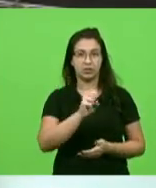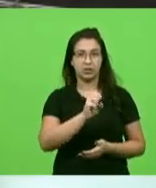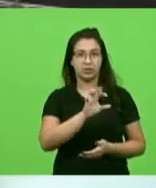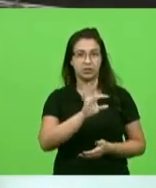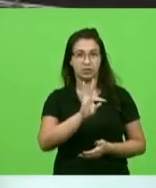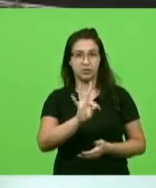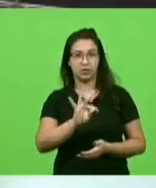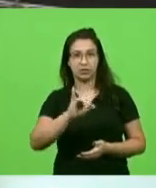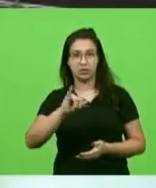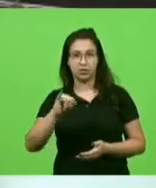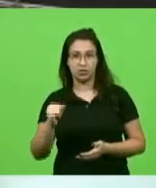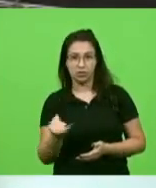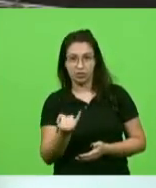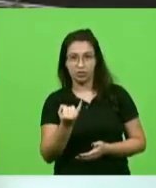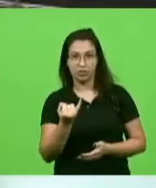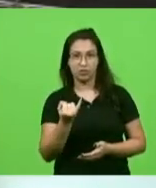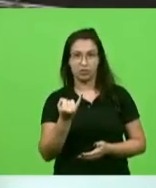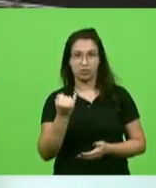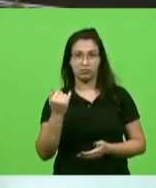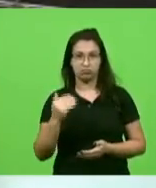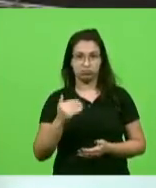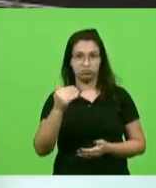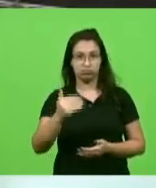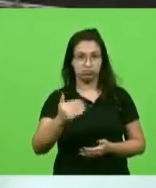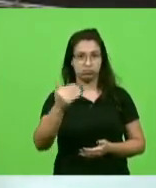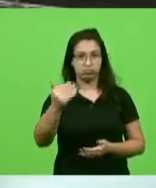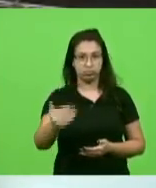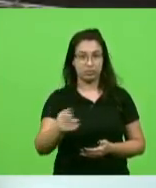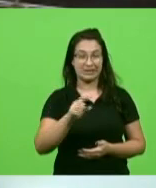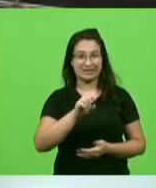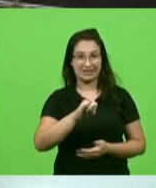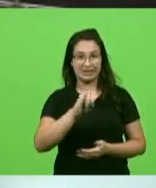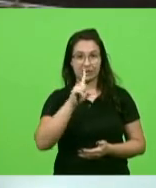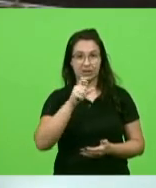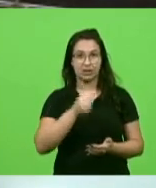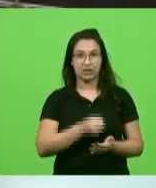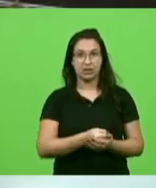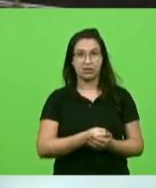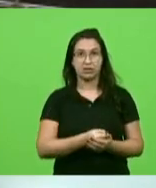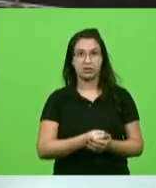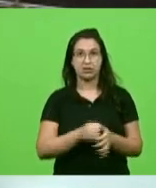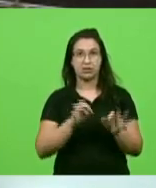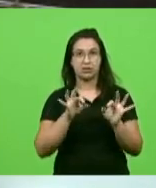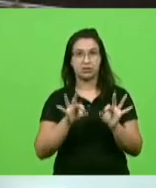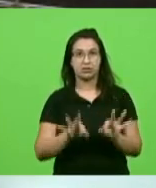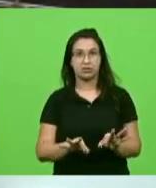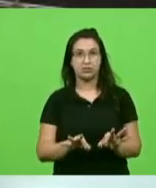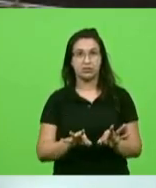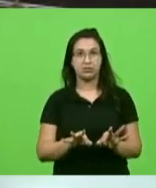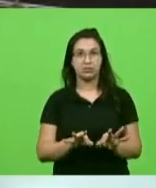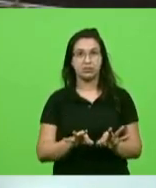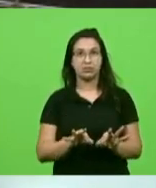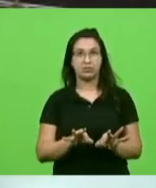STJ daqui alguns dias e se essa decisão venha a confirmar